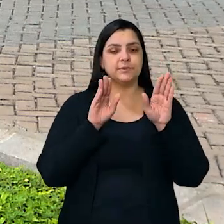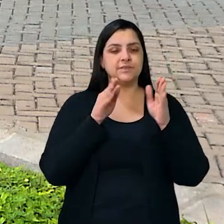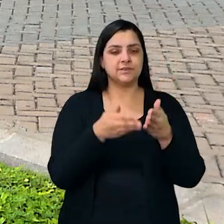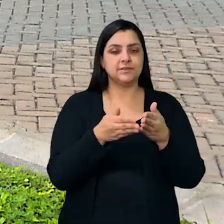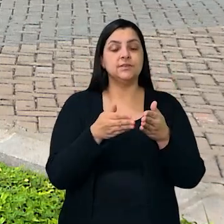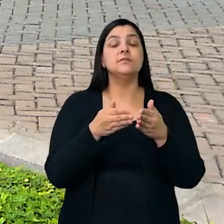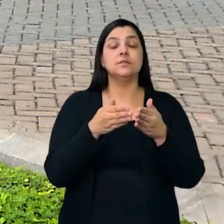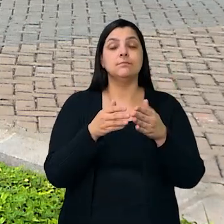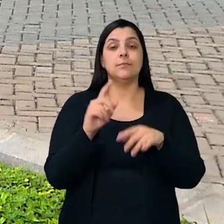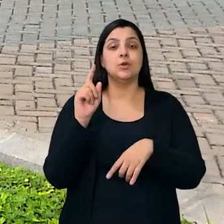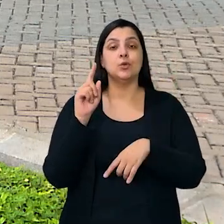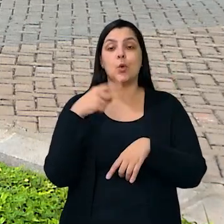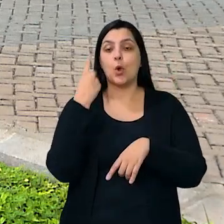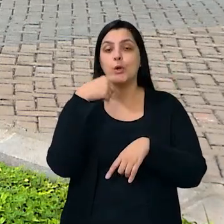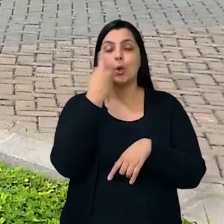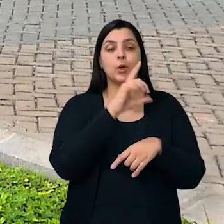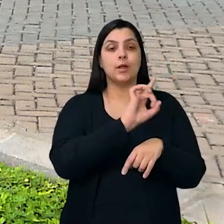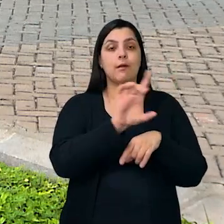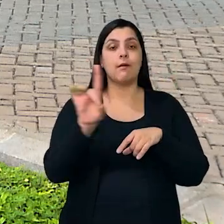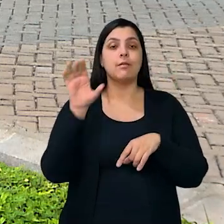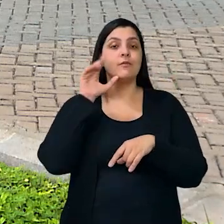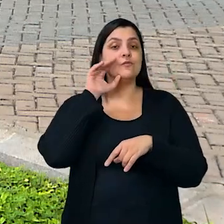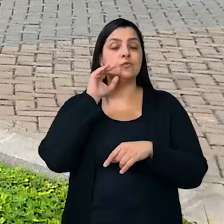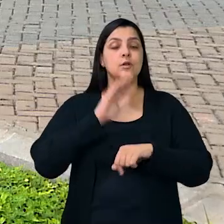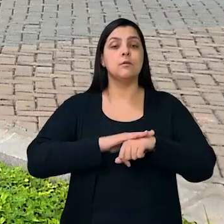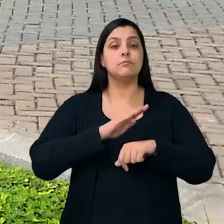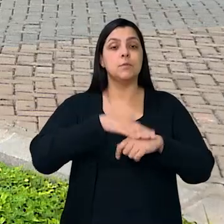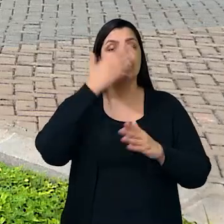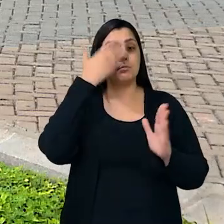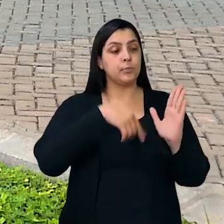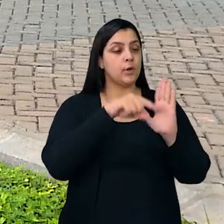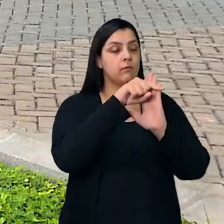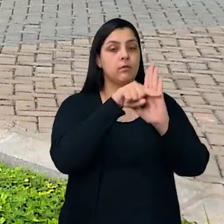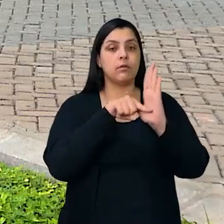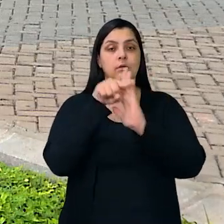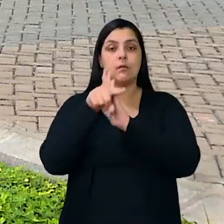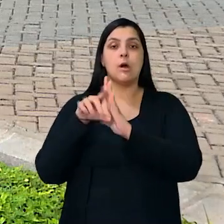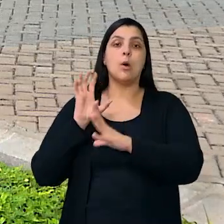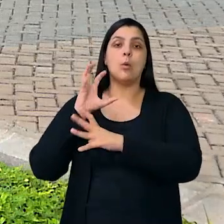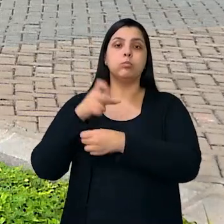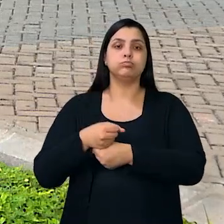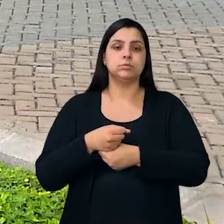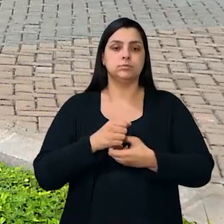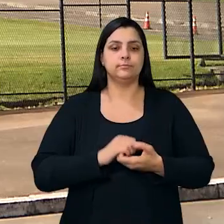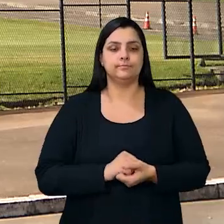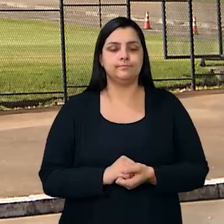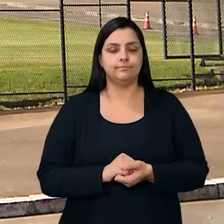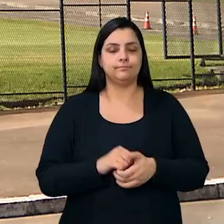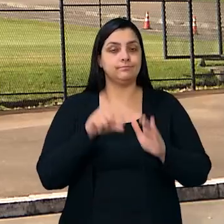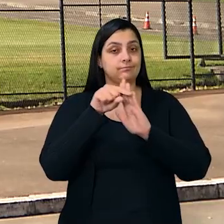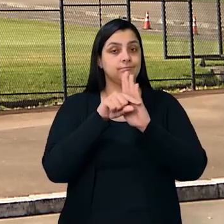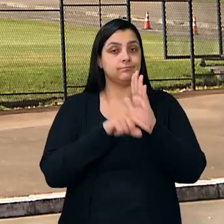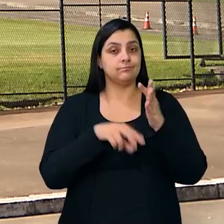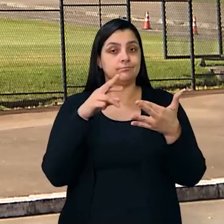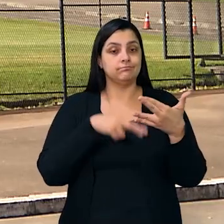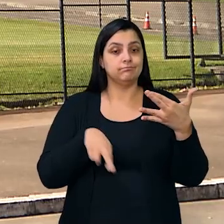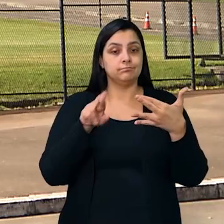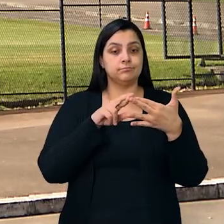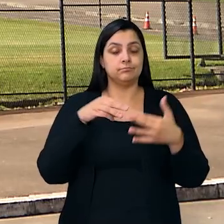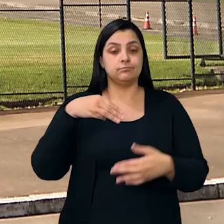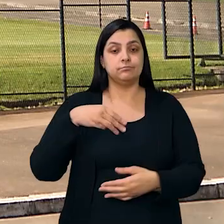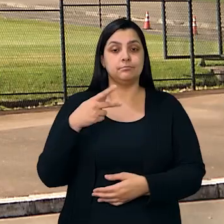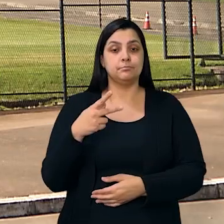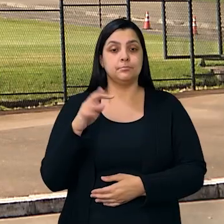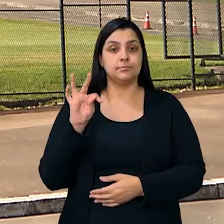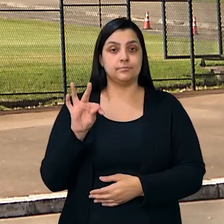específica da sobrejornada de cada trabalhador para que fosse apurado o montante a ser pago. Ao examinar o recurso do